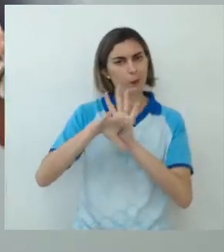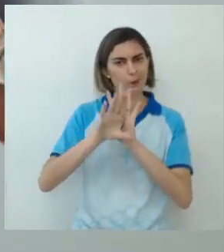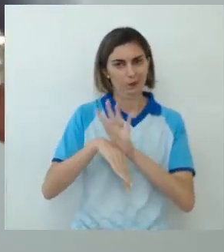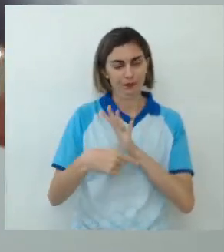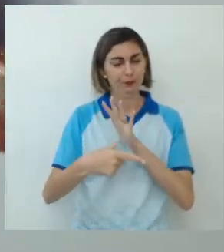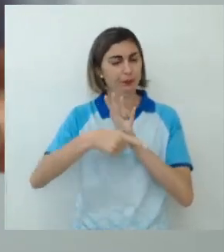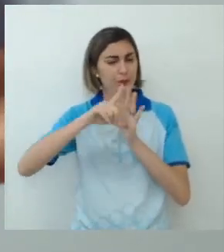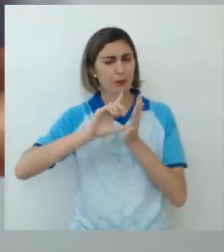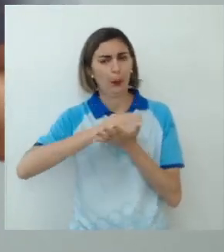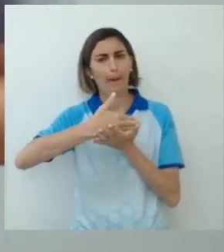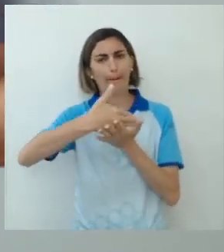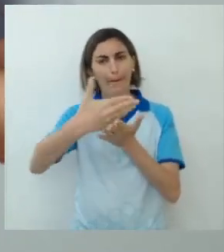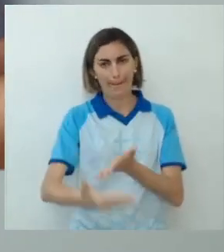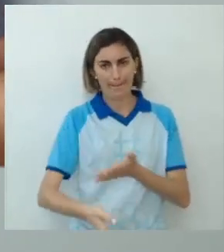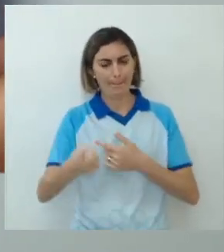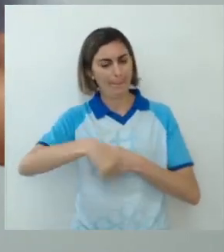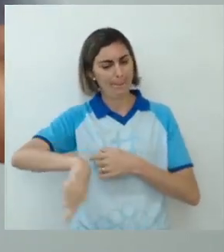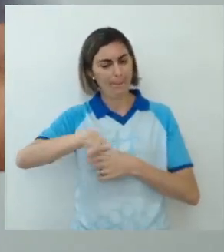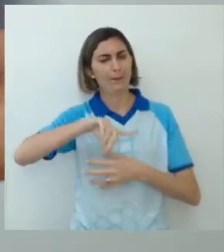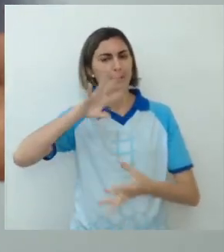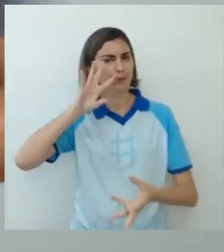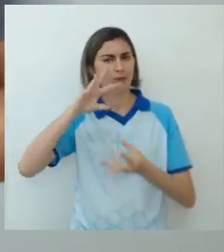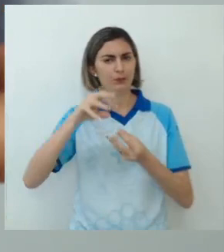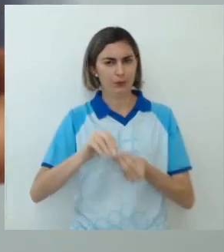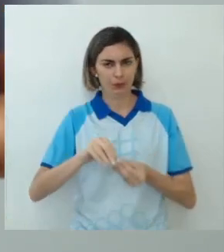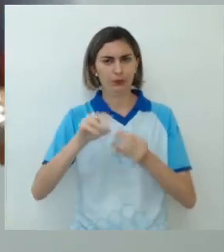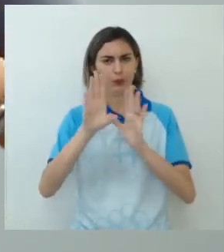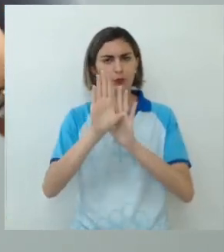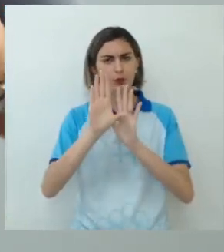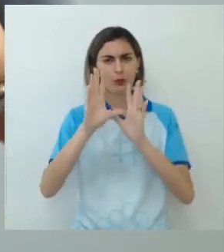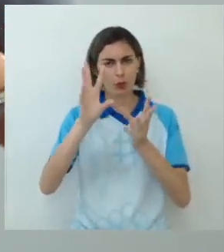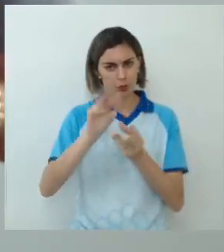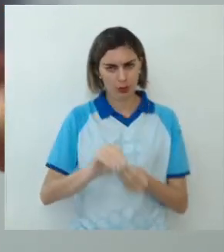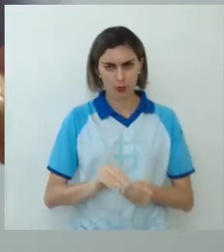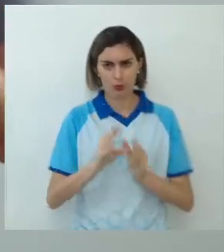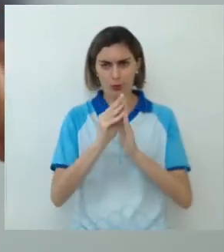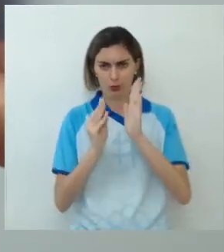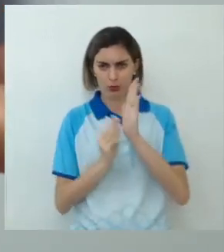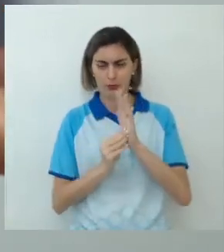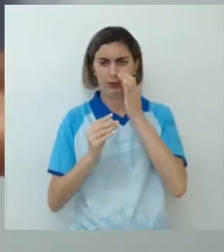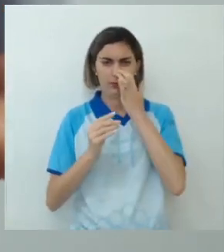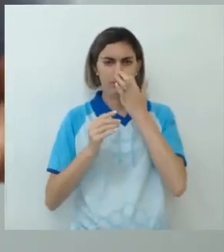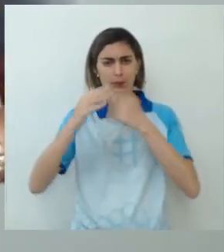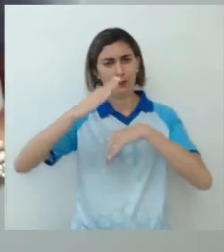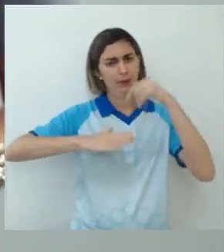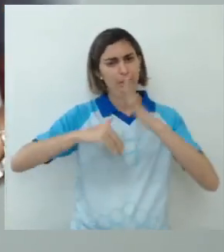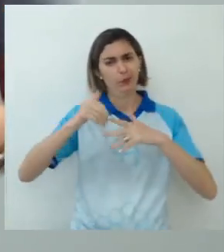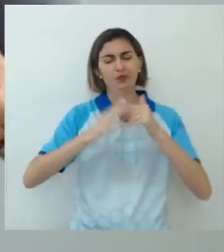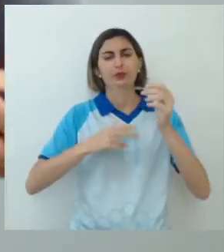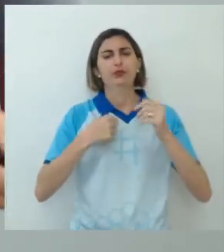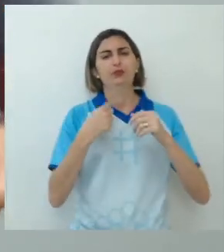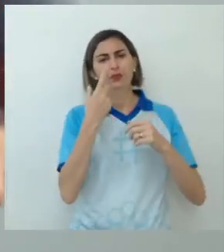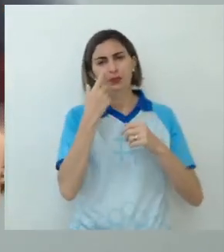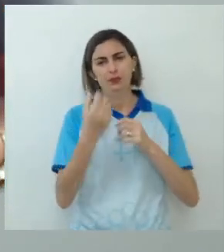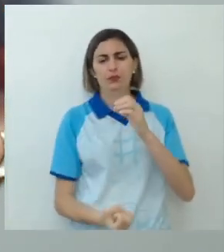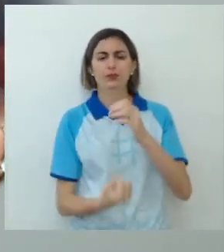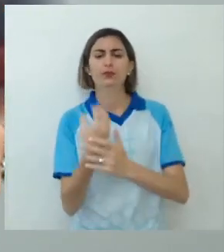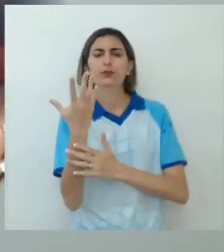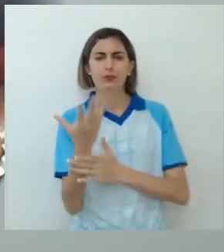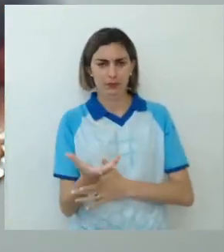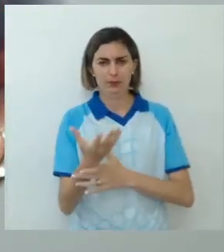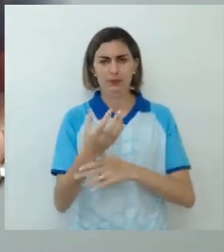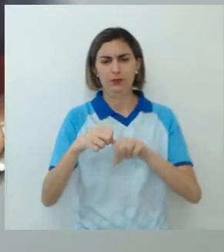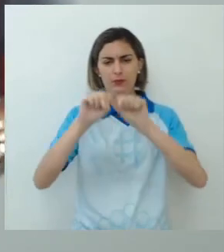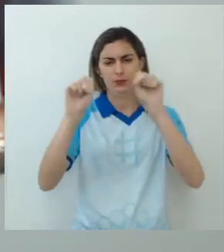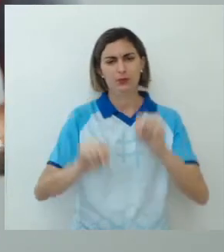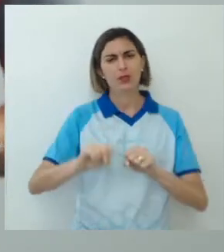gente iniciar a nossa resolução de conteúdos e ver na prática como essas questões podem aparecer no